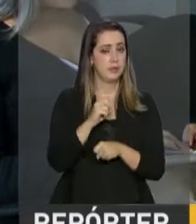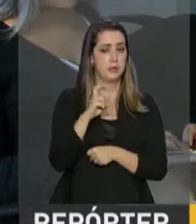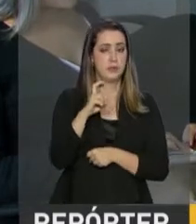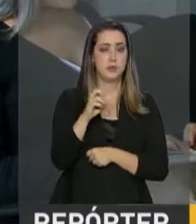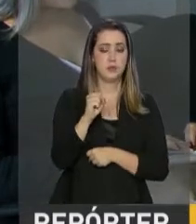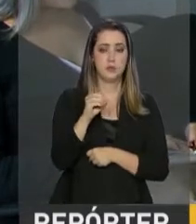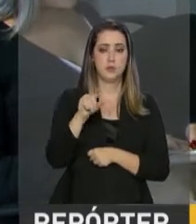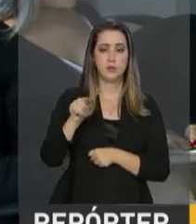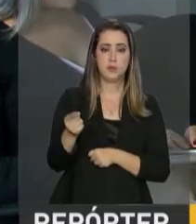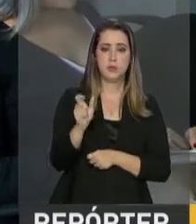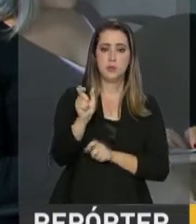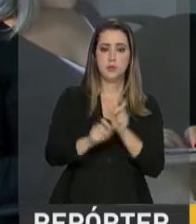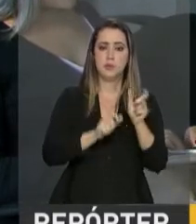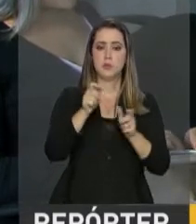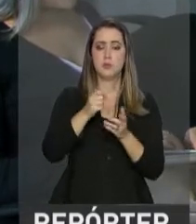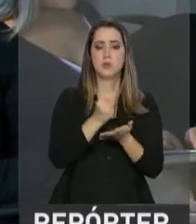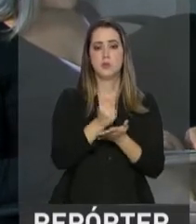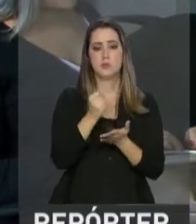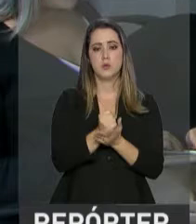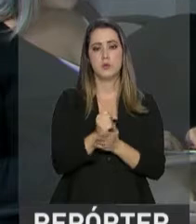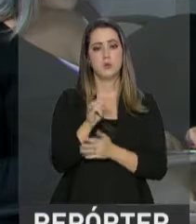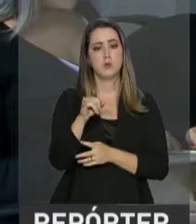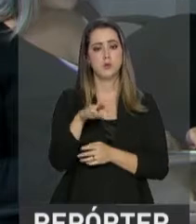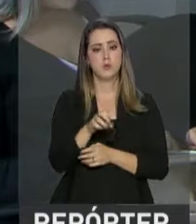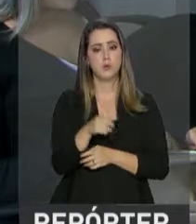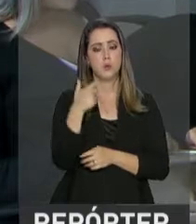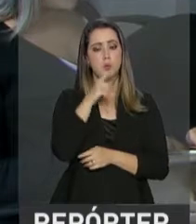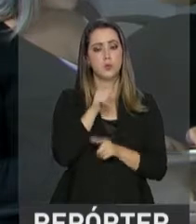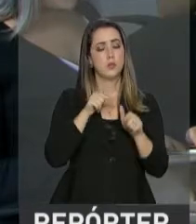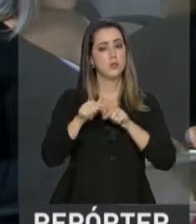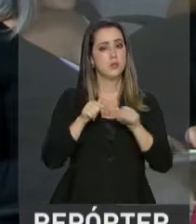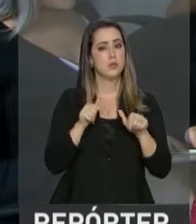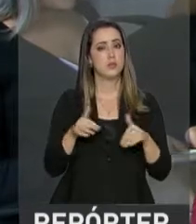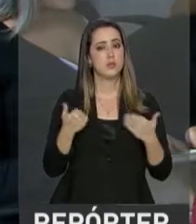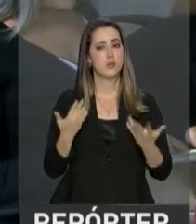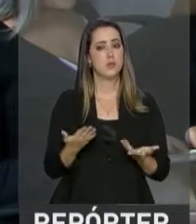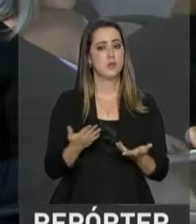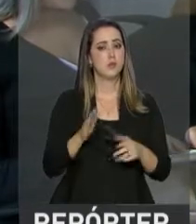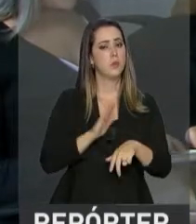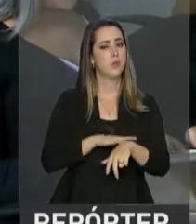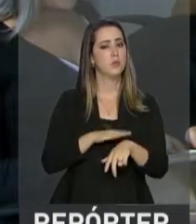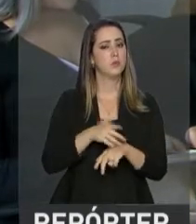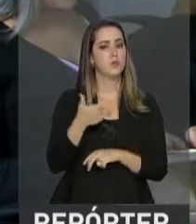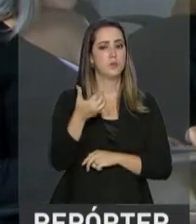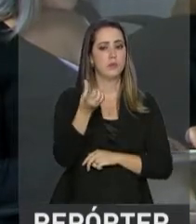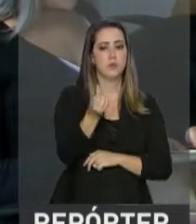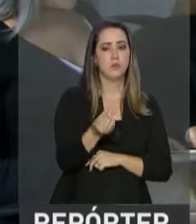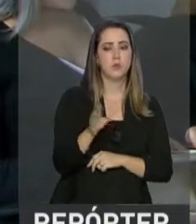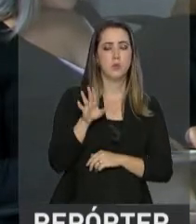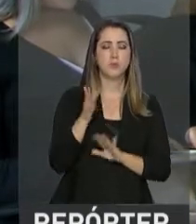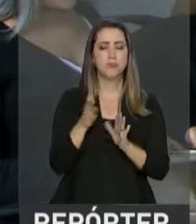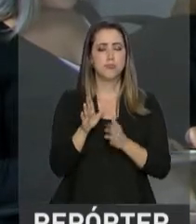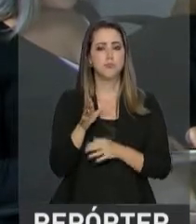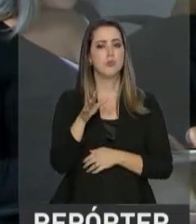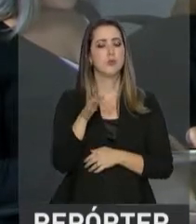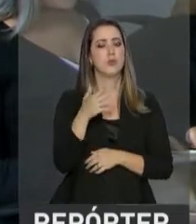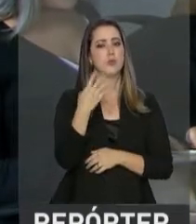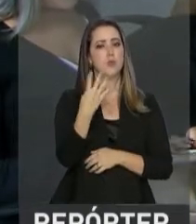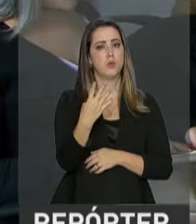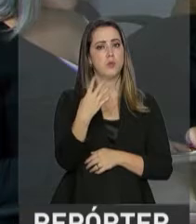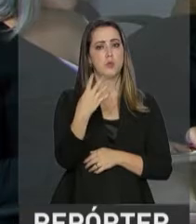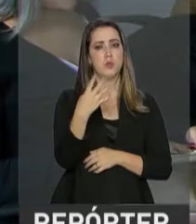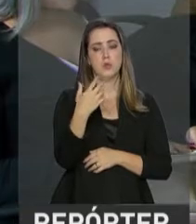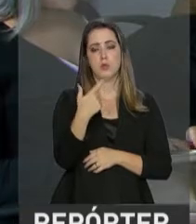mil trabalhadores cadastrados no sine conseguir emprego enquanto que 2016 foram um pouco mais de